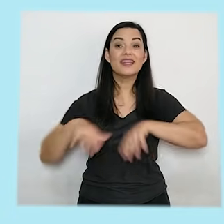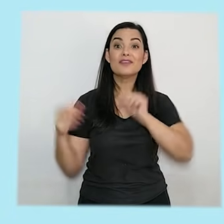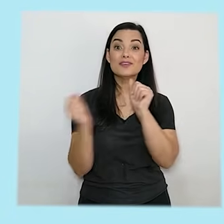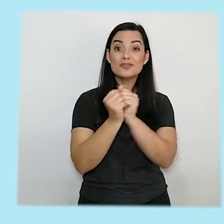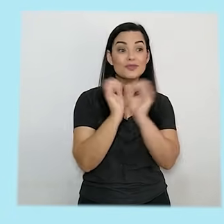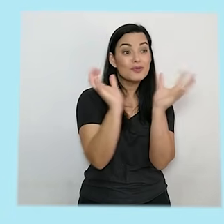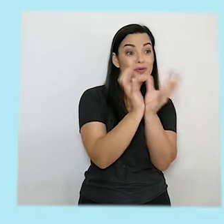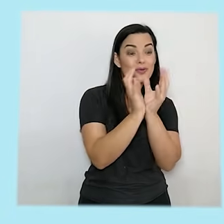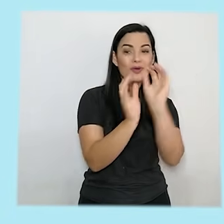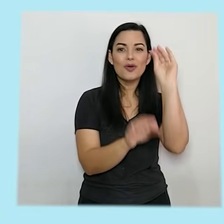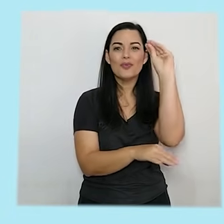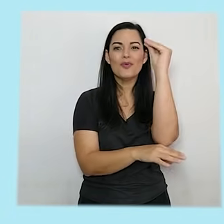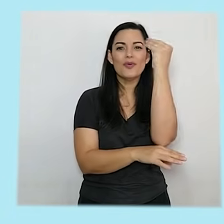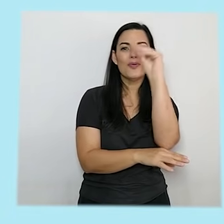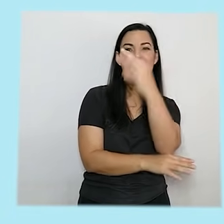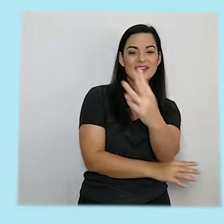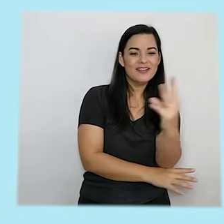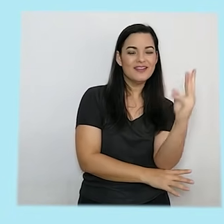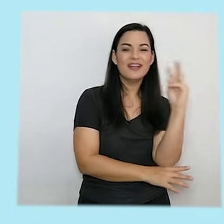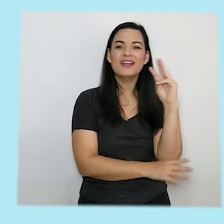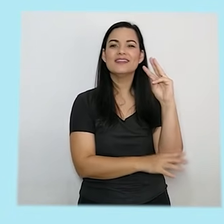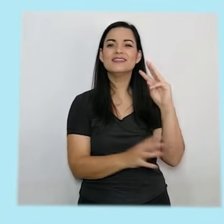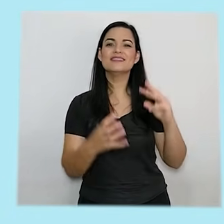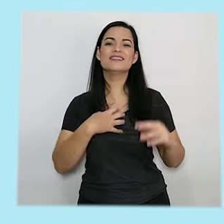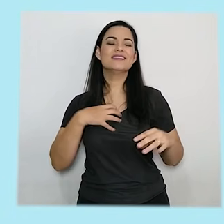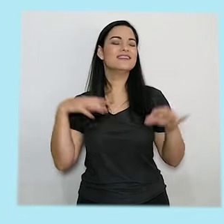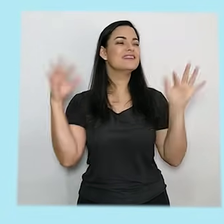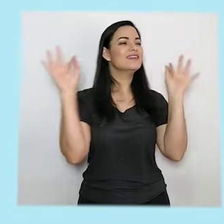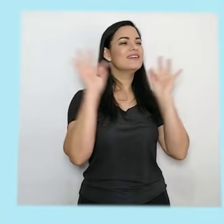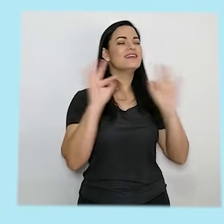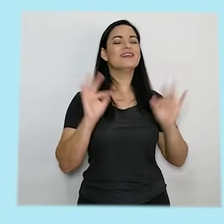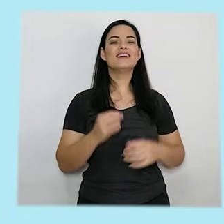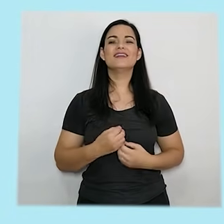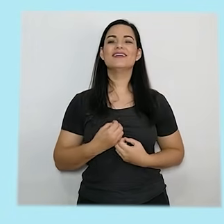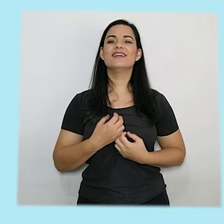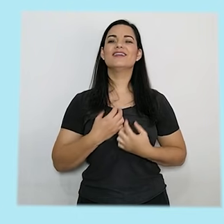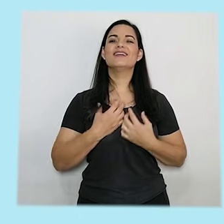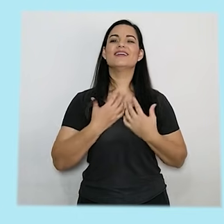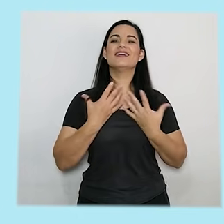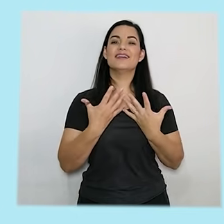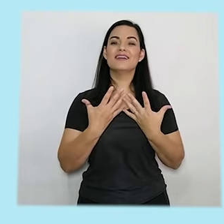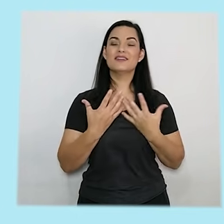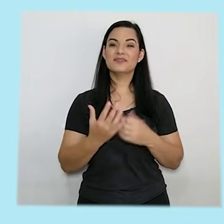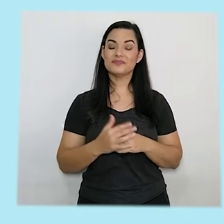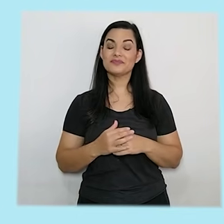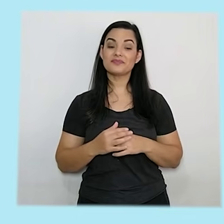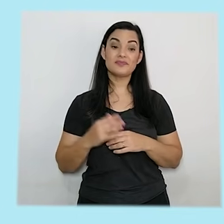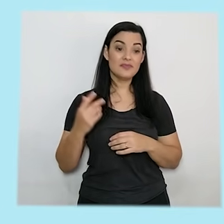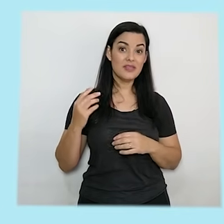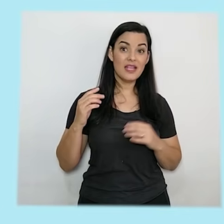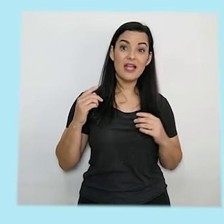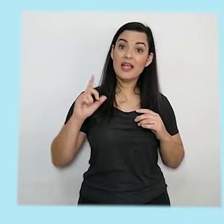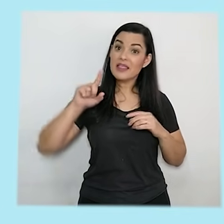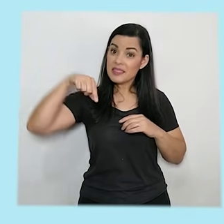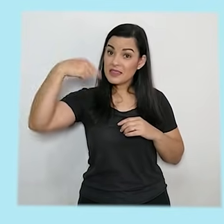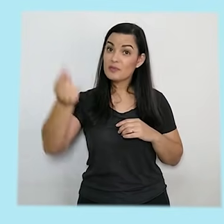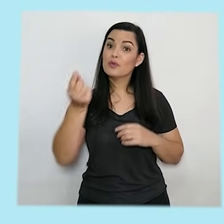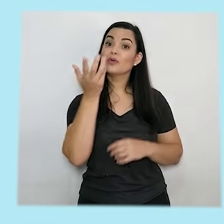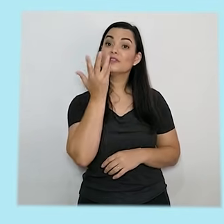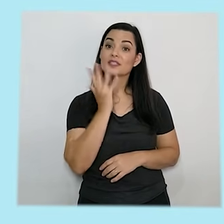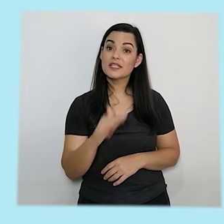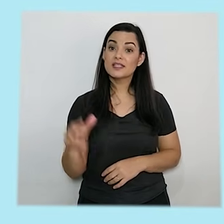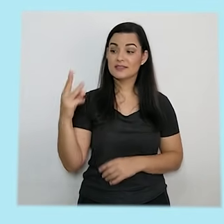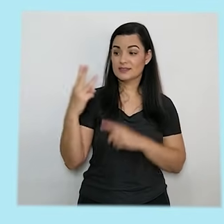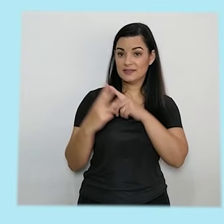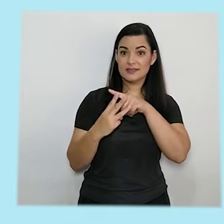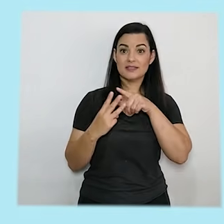coração cheio de felicidade. Mais tarde, chegaram ao jardim 3 meninos para dar